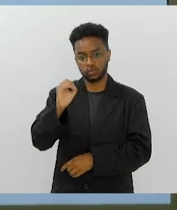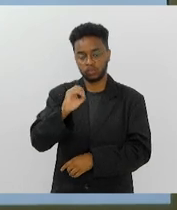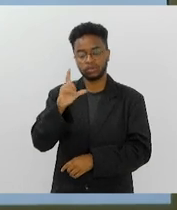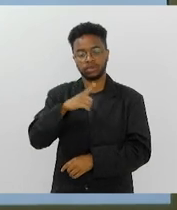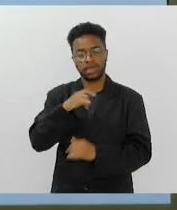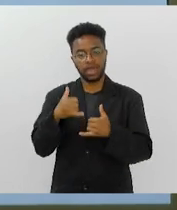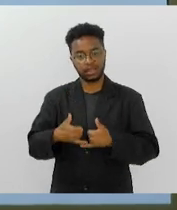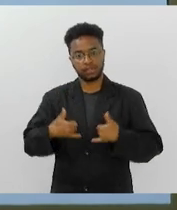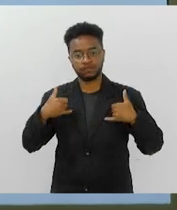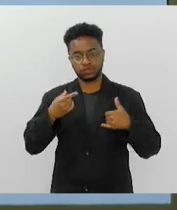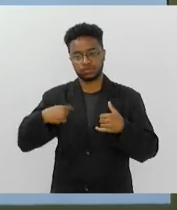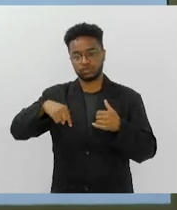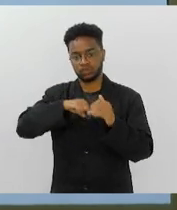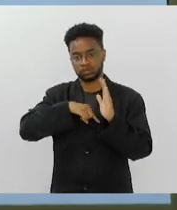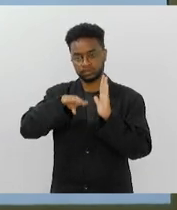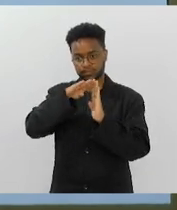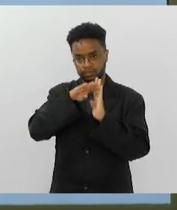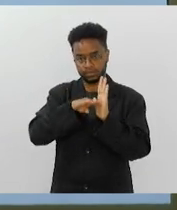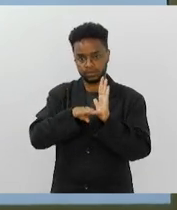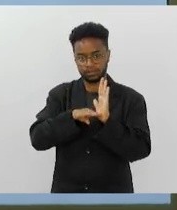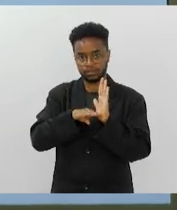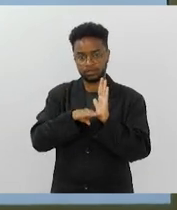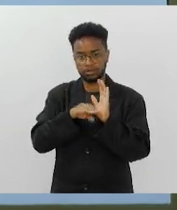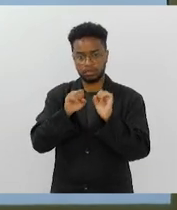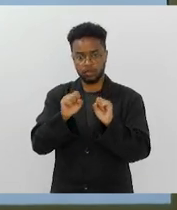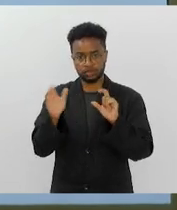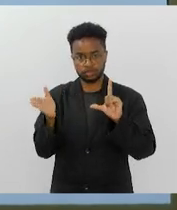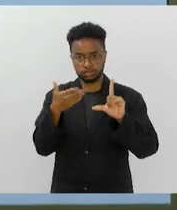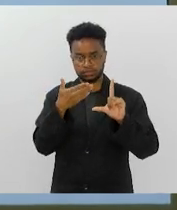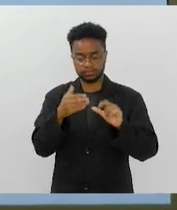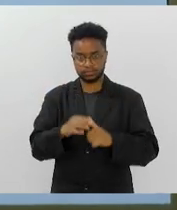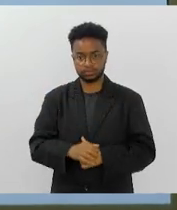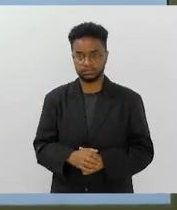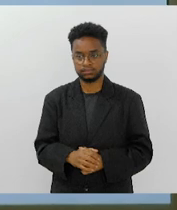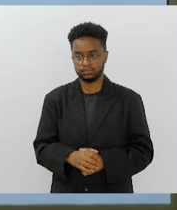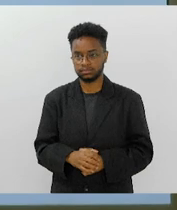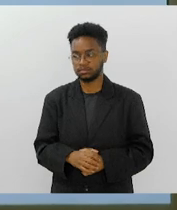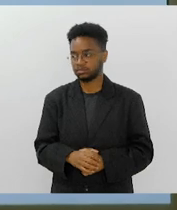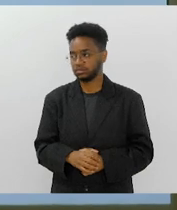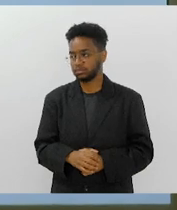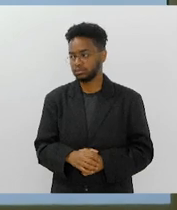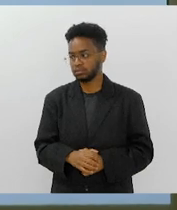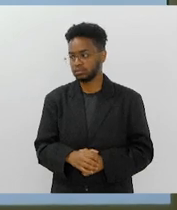nosso programa. Pode passar, por favor?